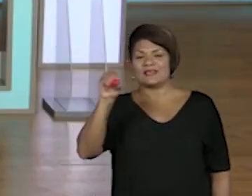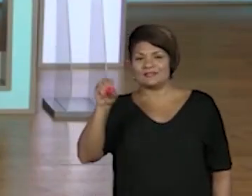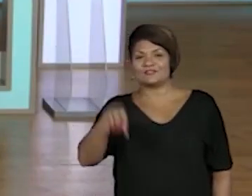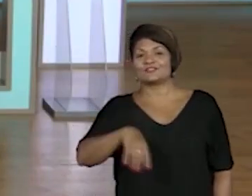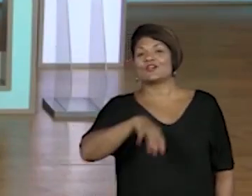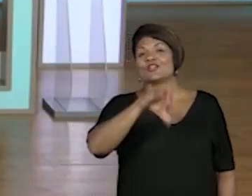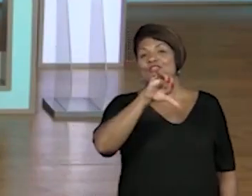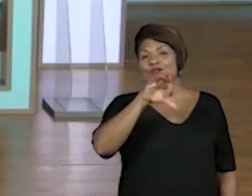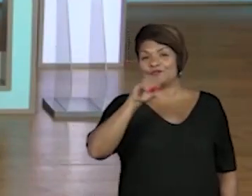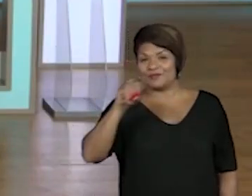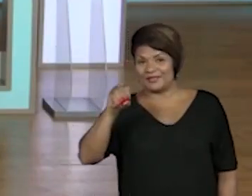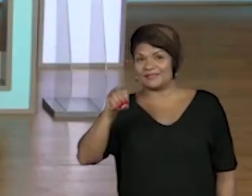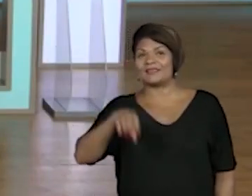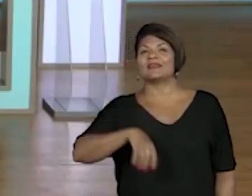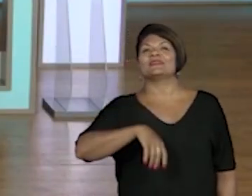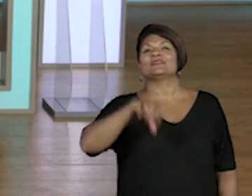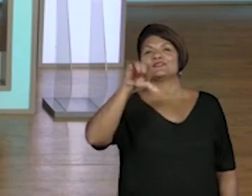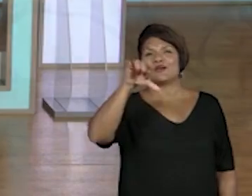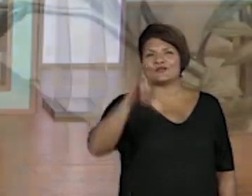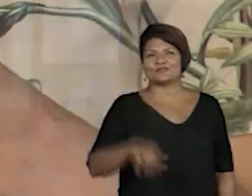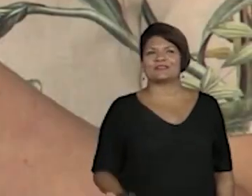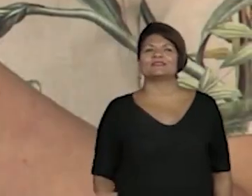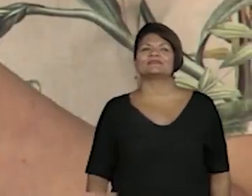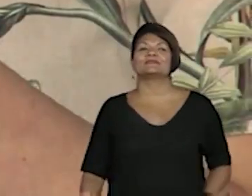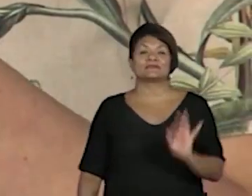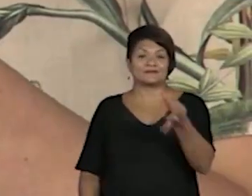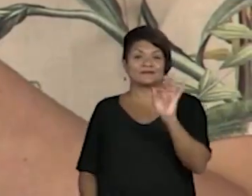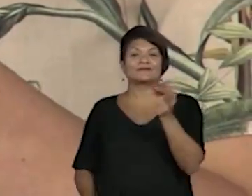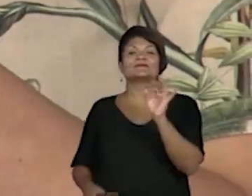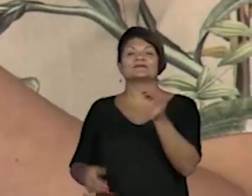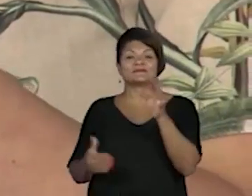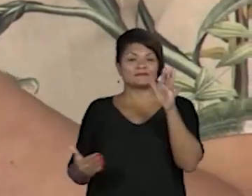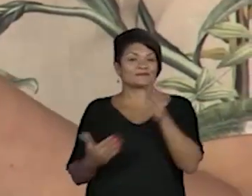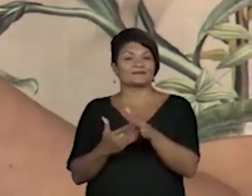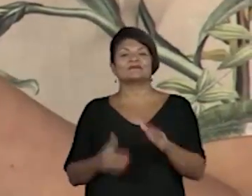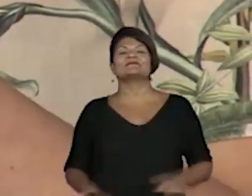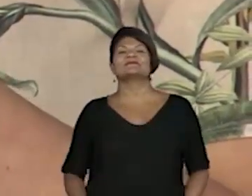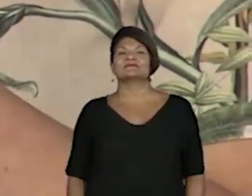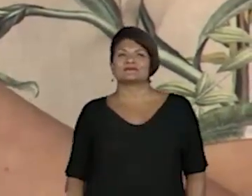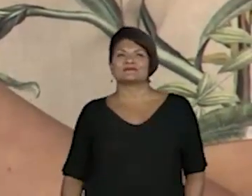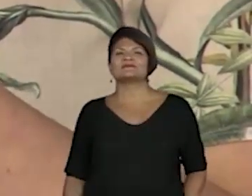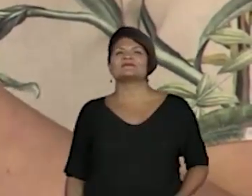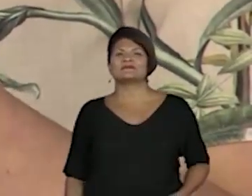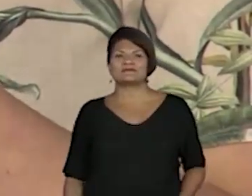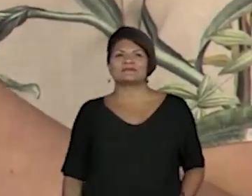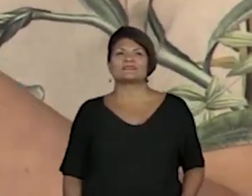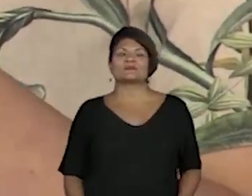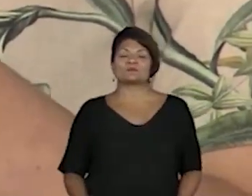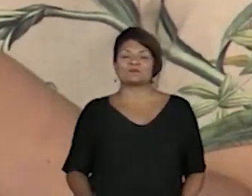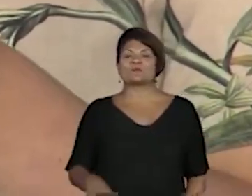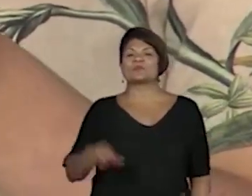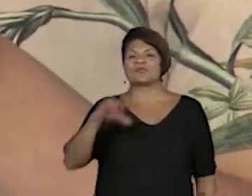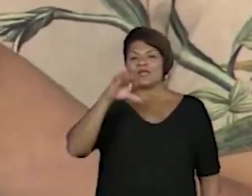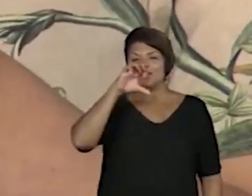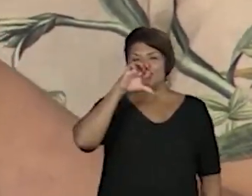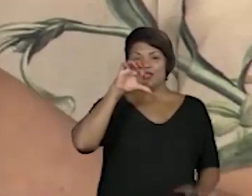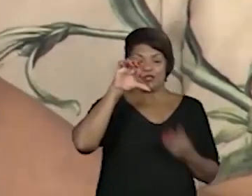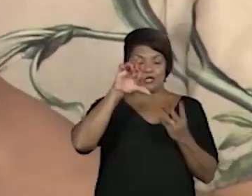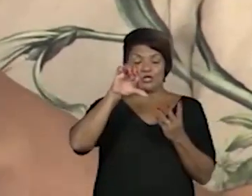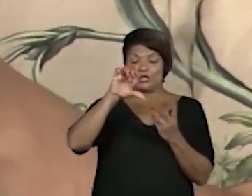maior número aqui. O maior número que a gente consegue formar a verdade com as nossas cartelas aqui. Que é sobrepondo, né?